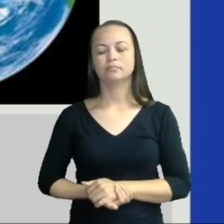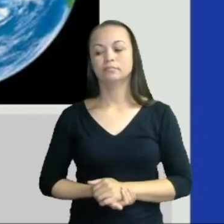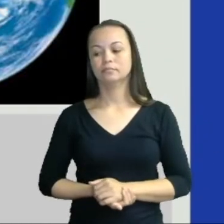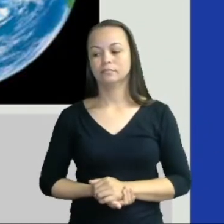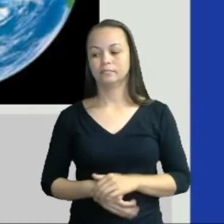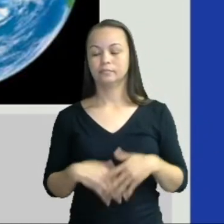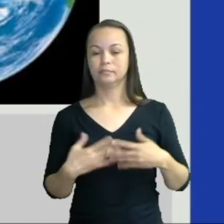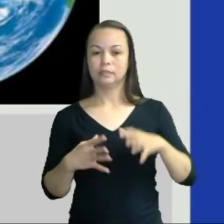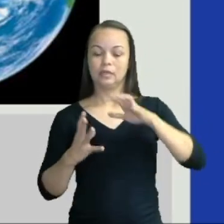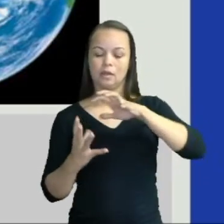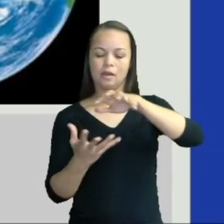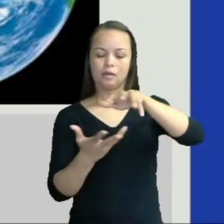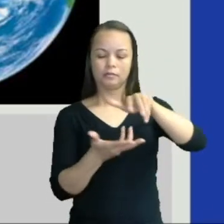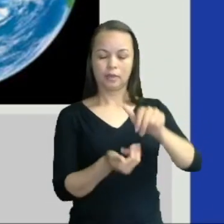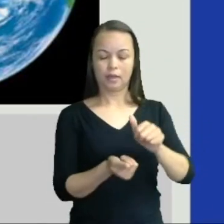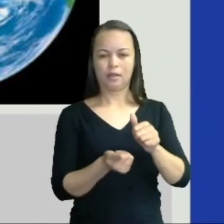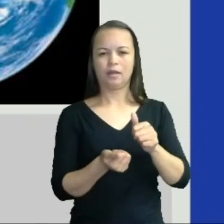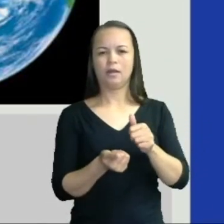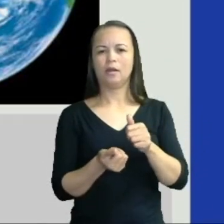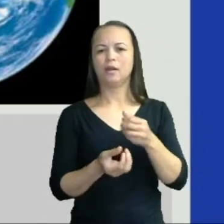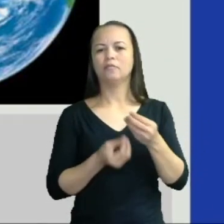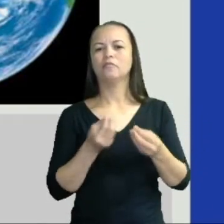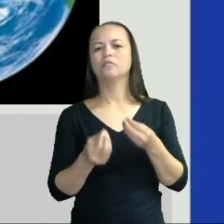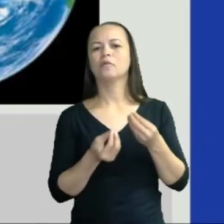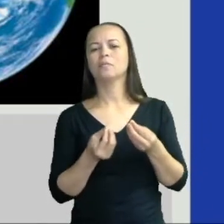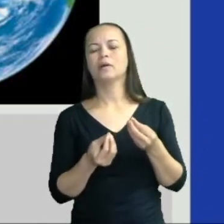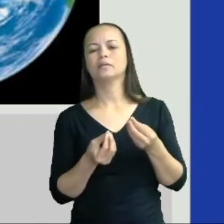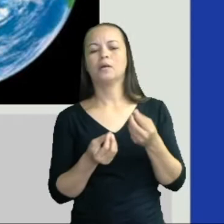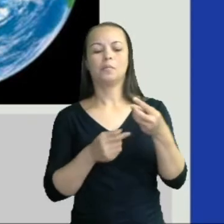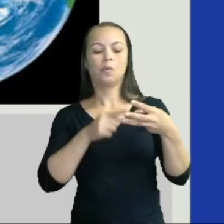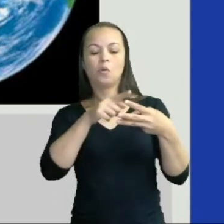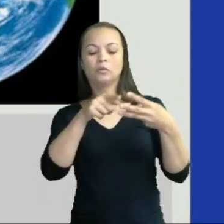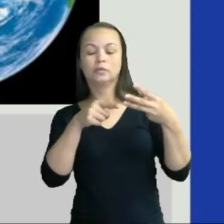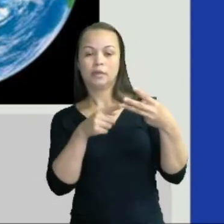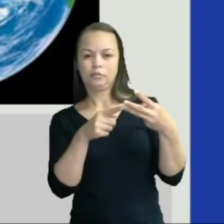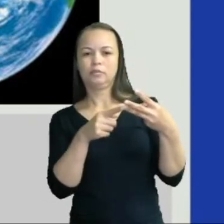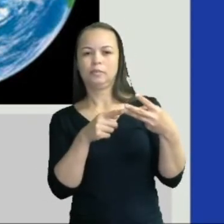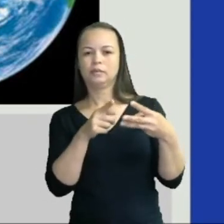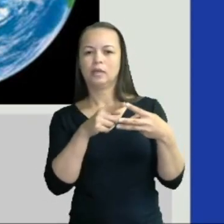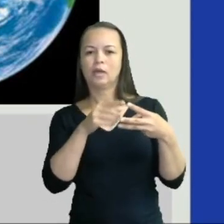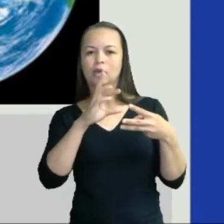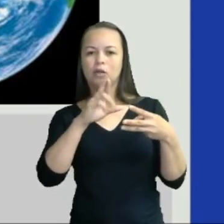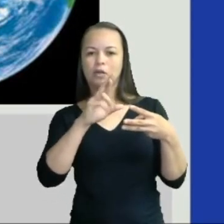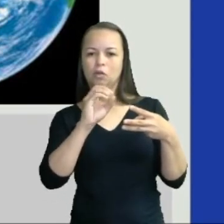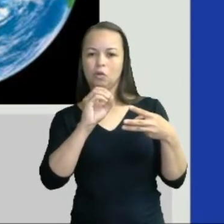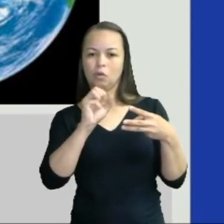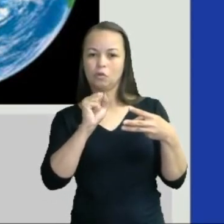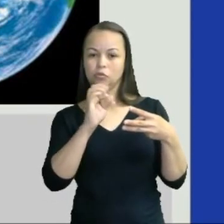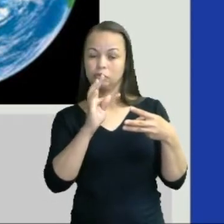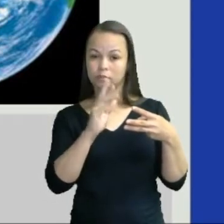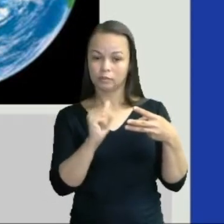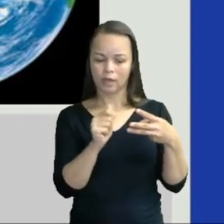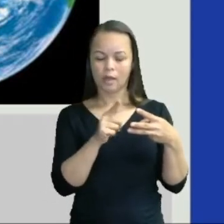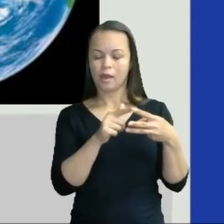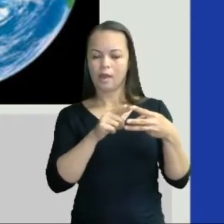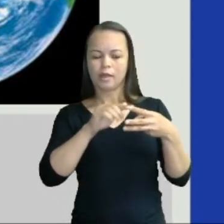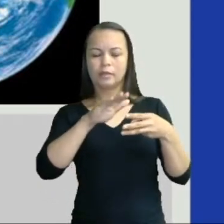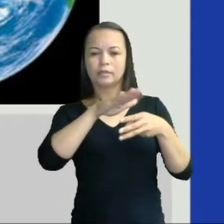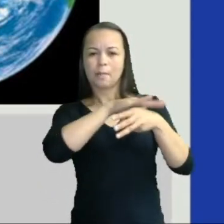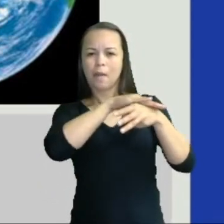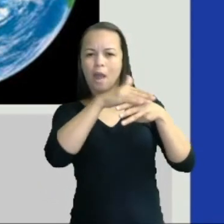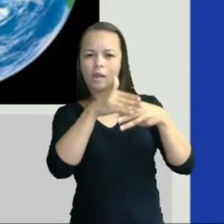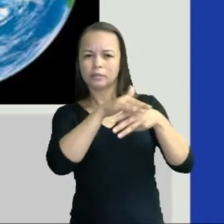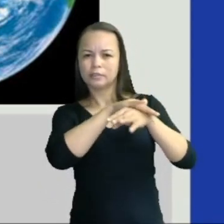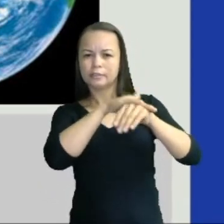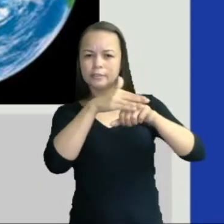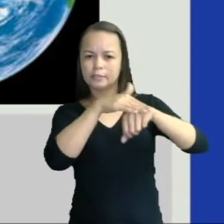Ó, a Terra, ela é formada por 3 camadas. A crosta, que é essa parte de